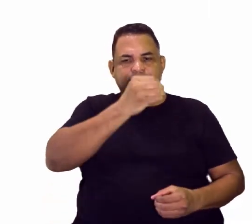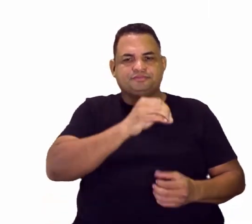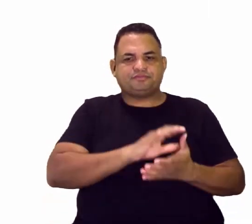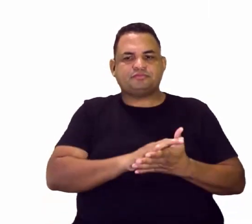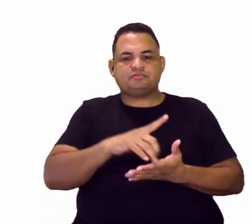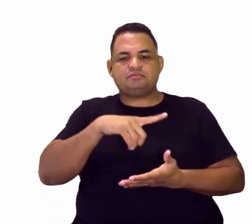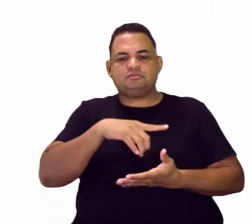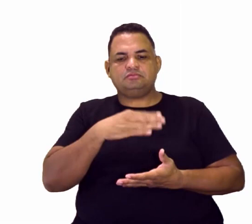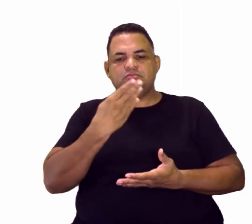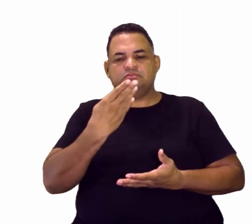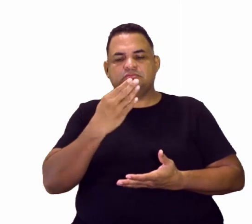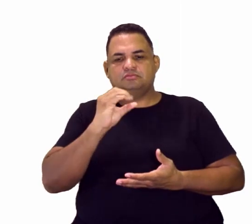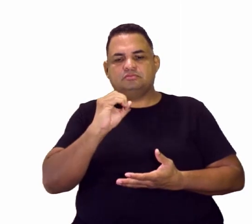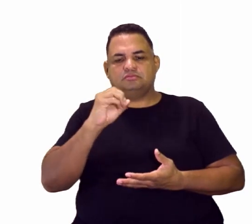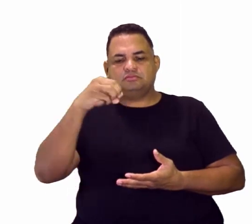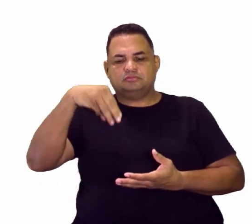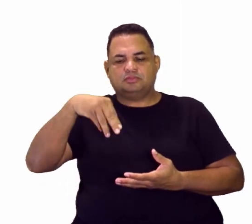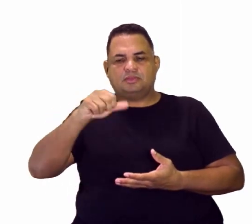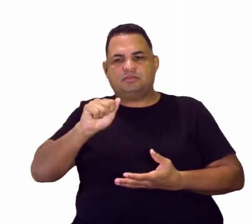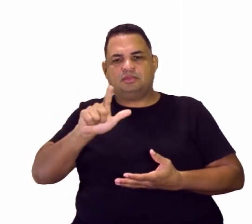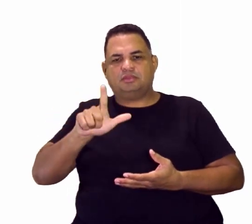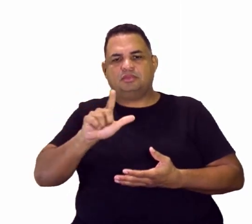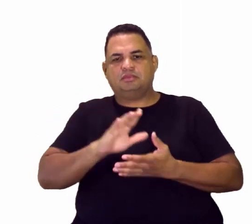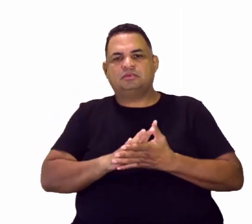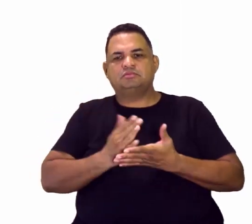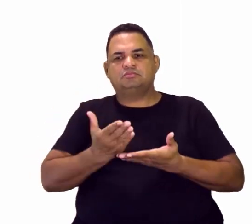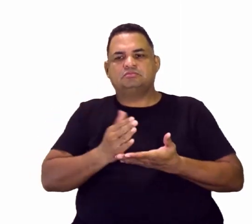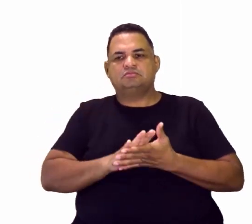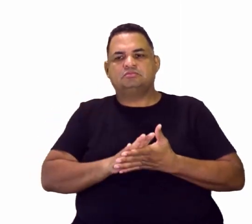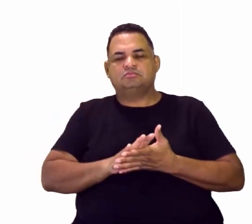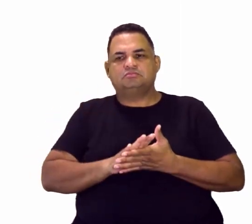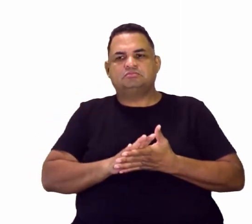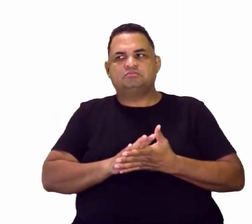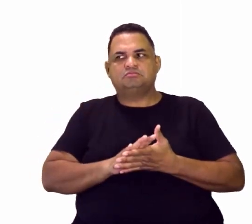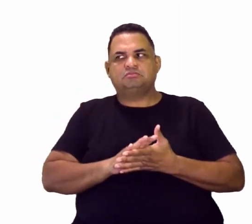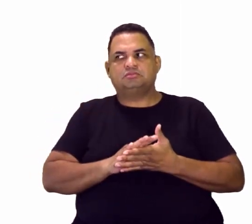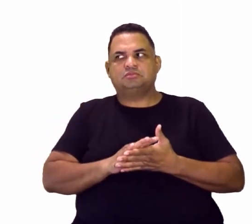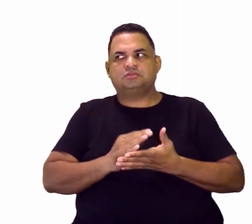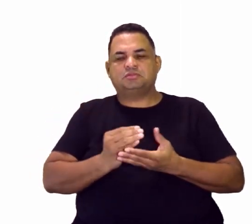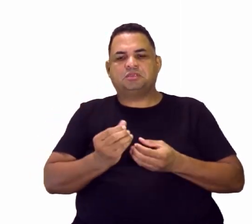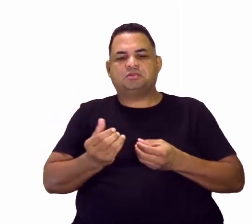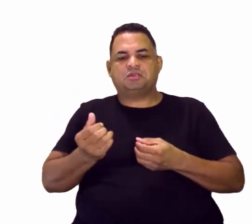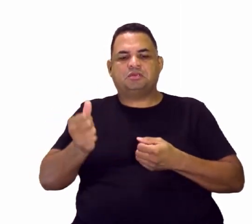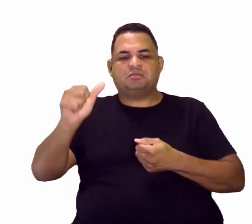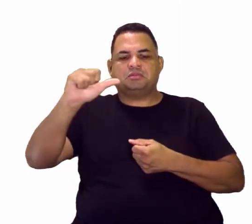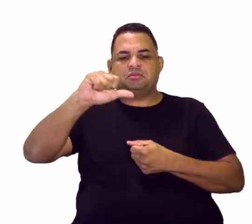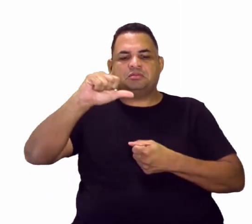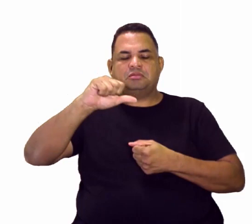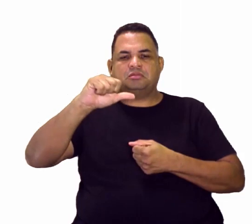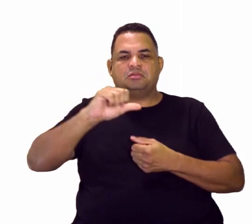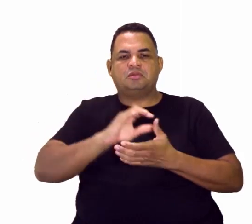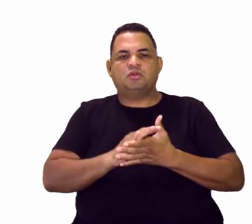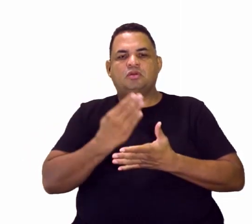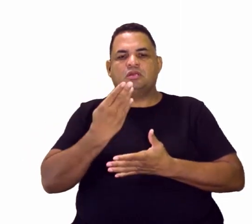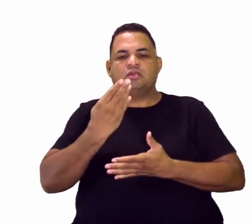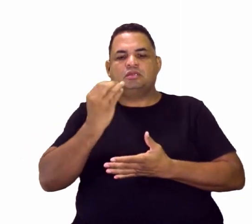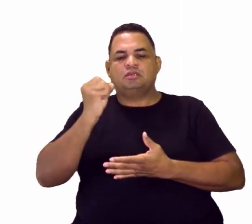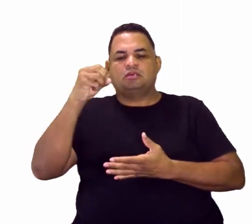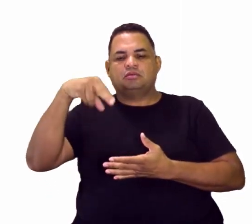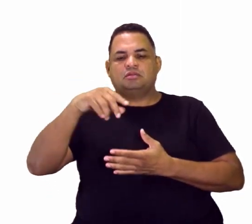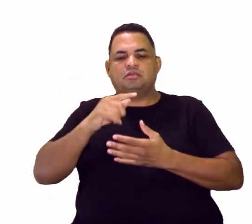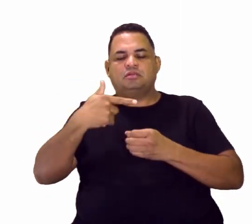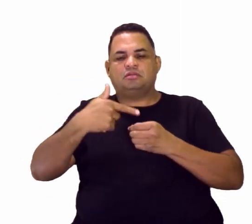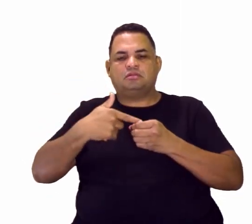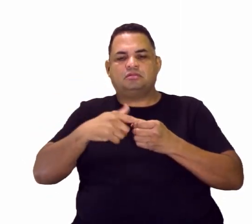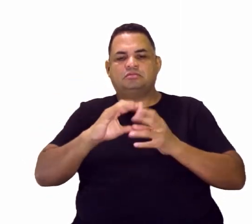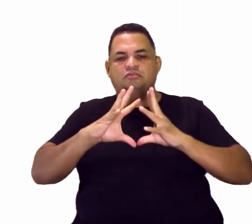40 ml de água e completei para 80 com 40 ml de gasolina. Total